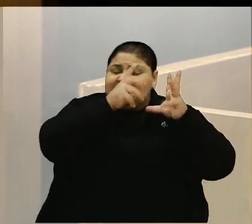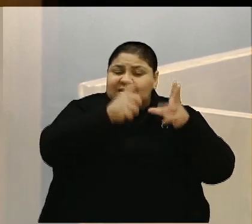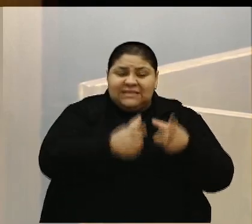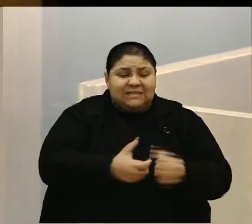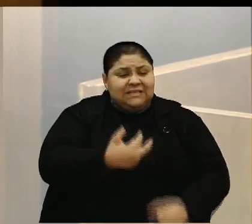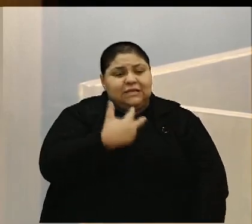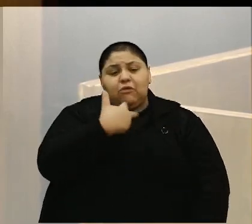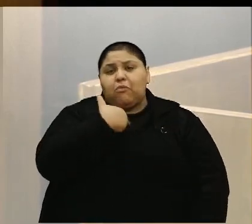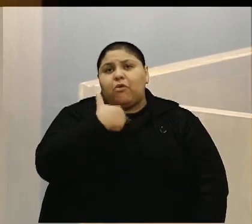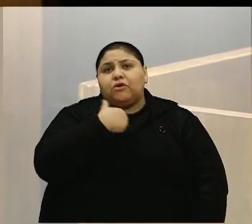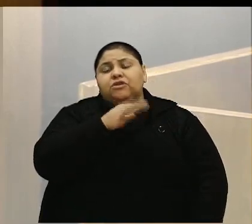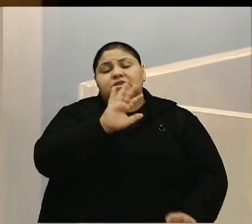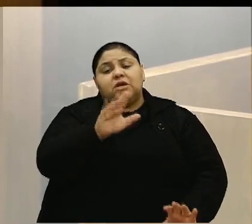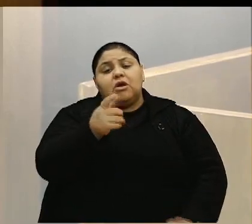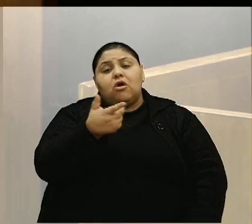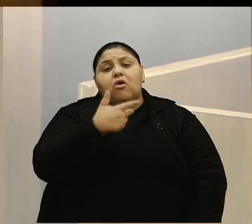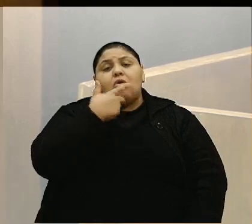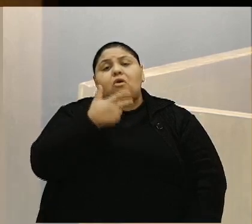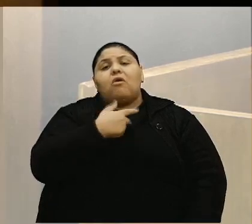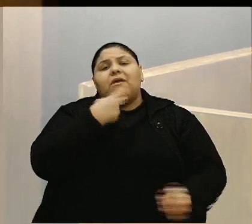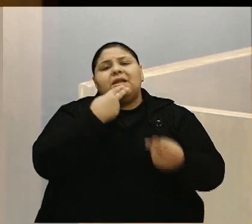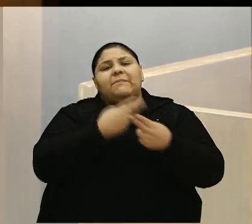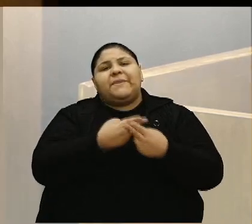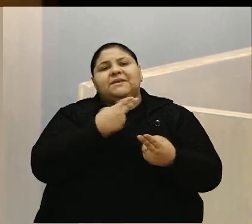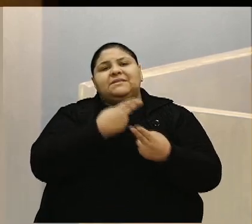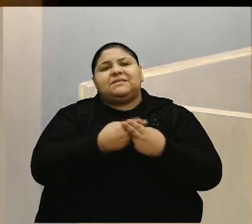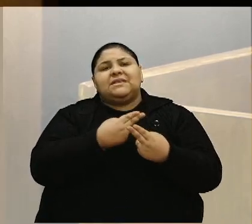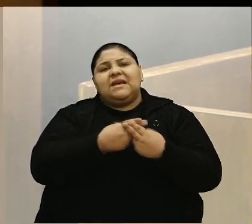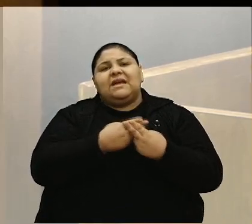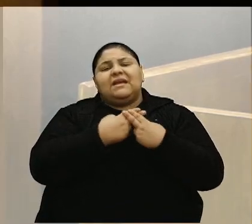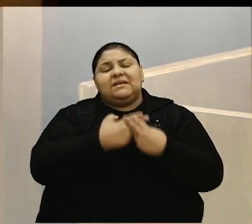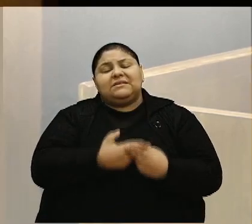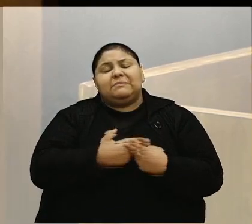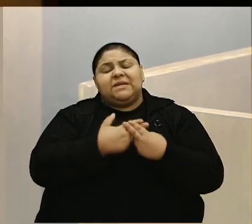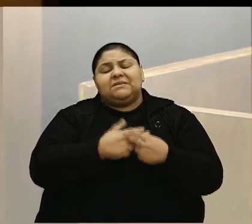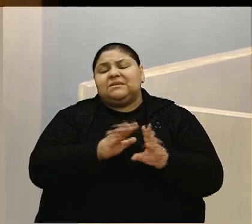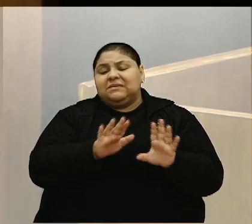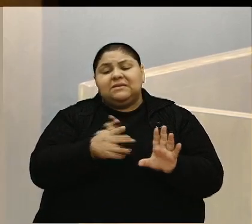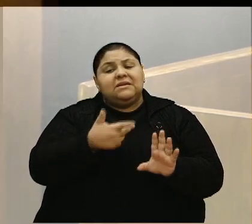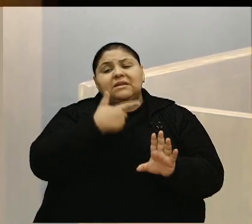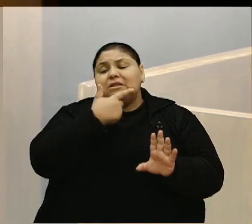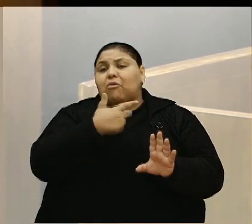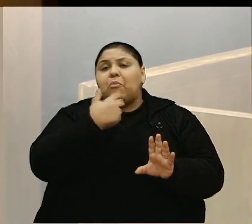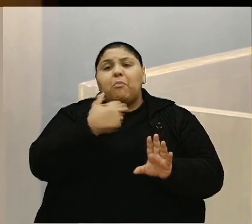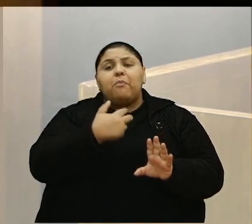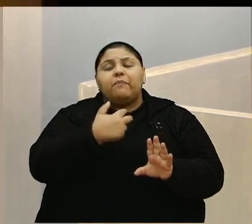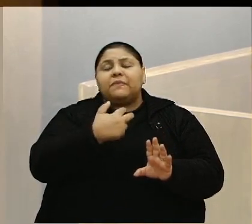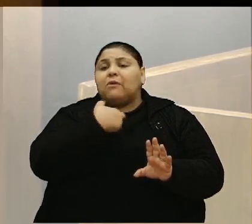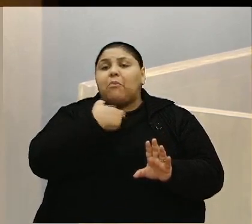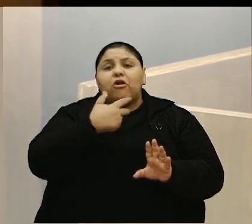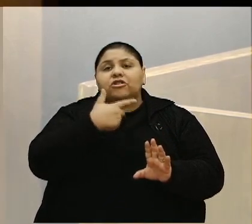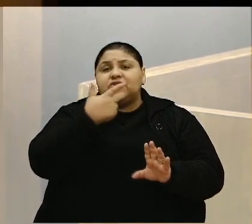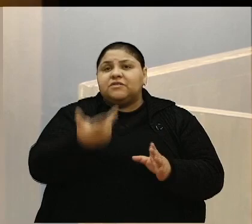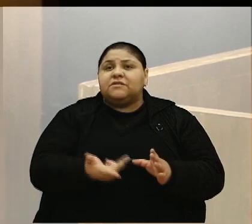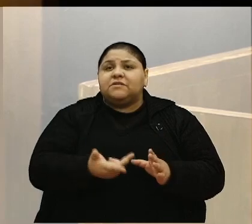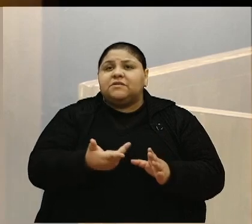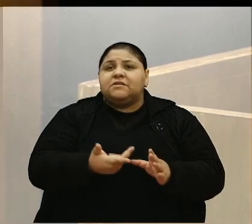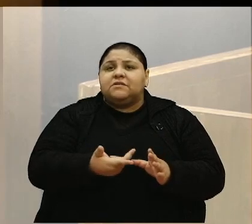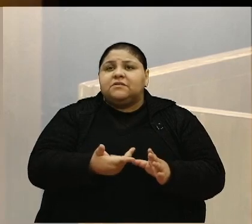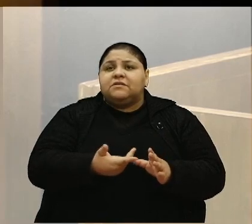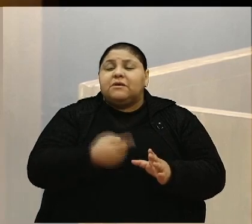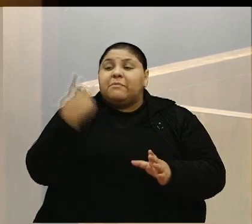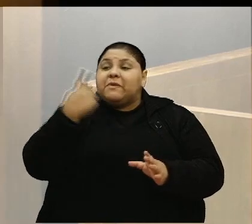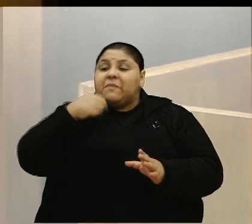pode dizer, olha, aguenta mais um pouquinho, Oscar Serafini está lá, está aberta, desde o dia 1º de